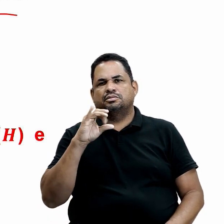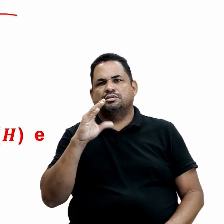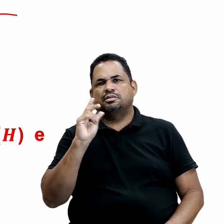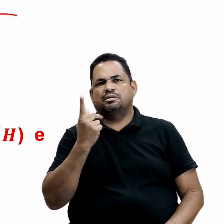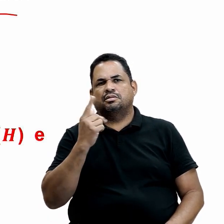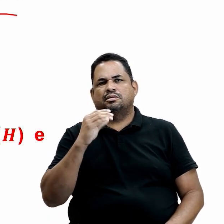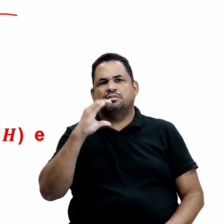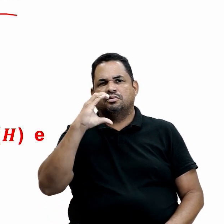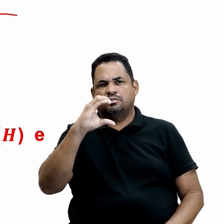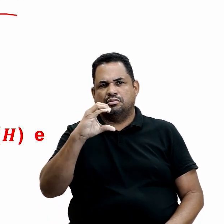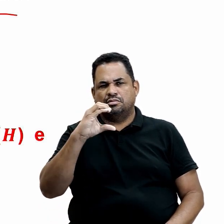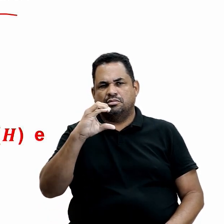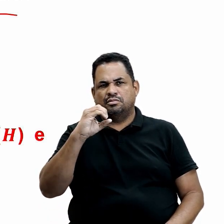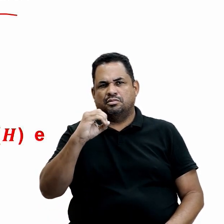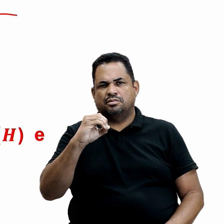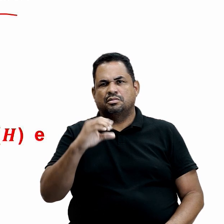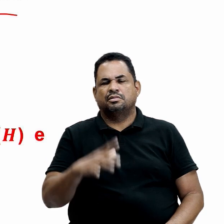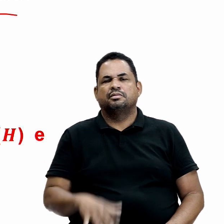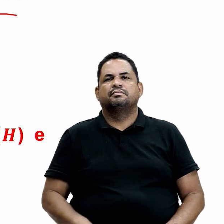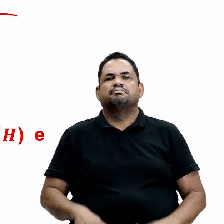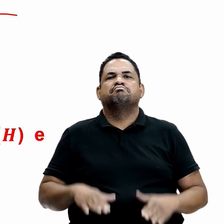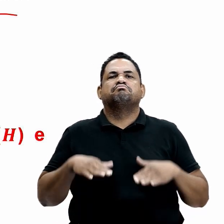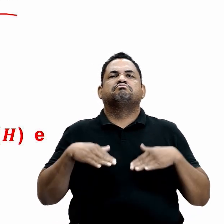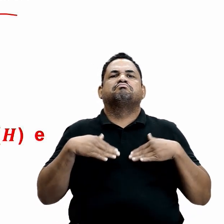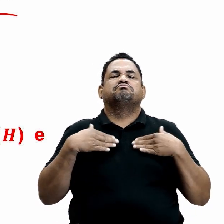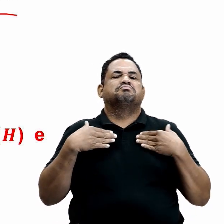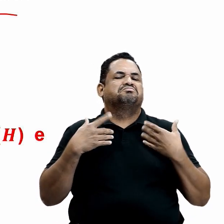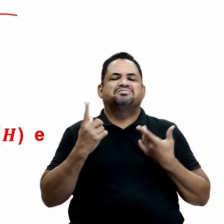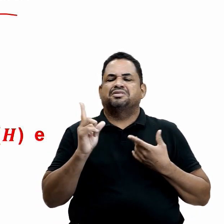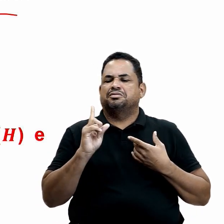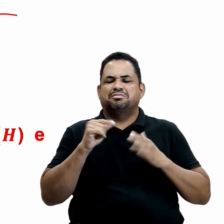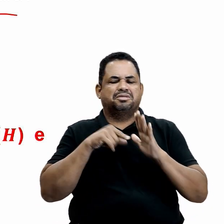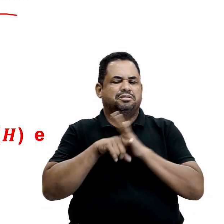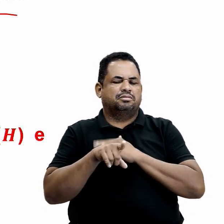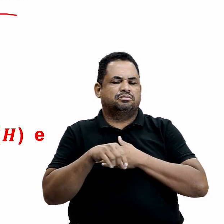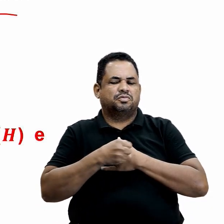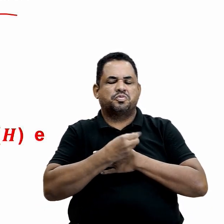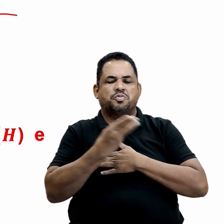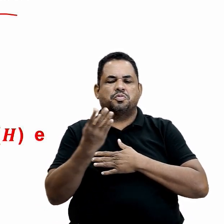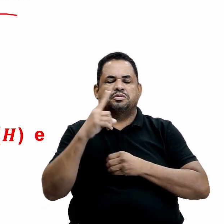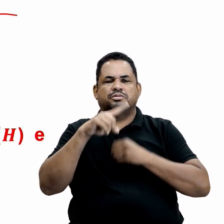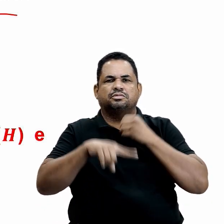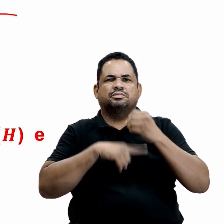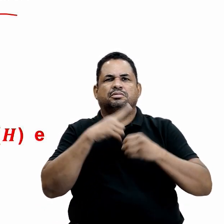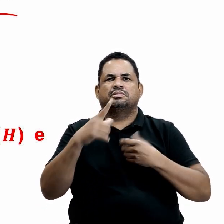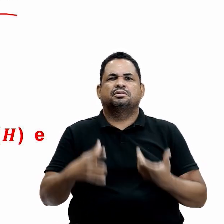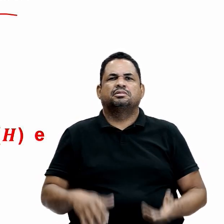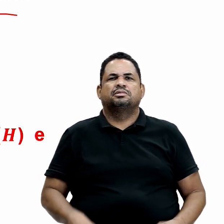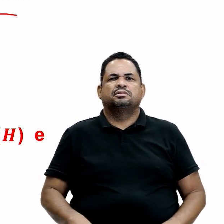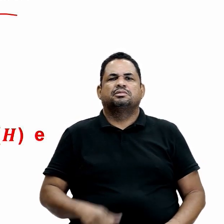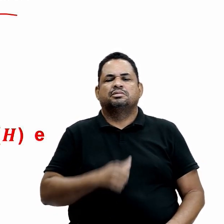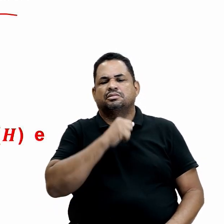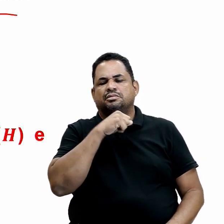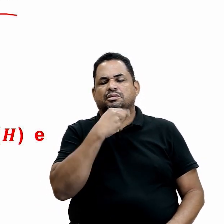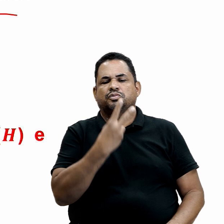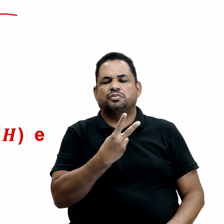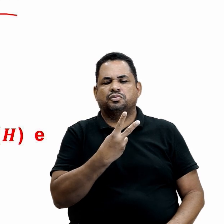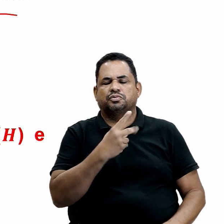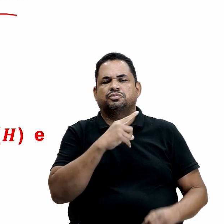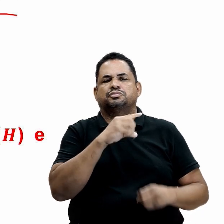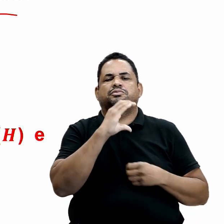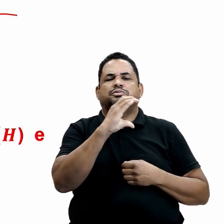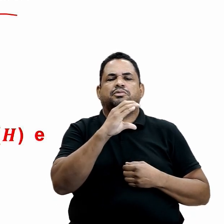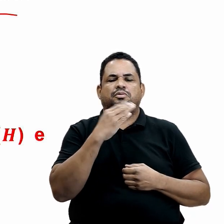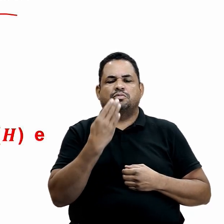N. Eu não estou perguntando quantos átomos de elemento, porque se eu fosse perguntar quantos átomos, são 2 átomos de carbono, 4